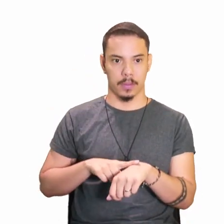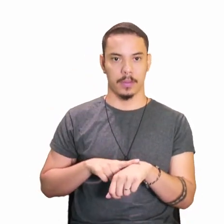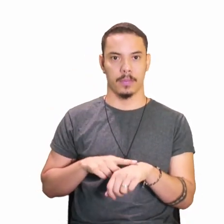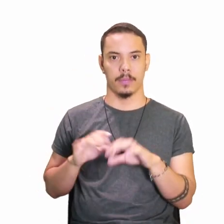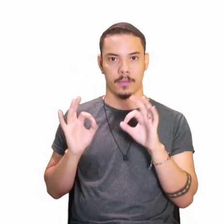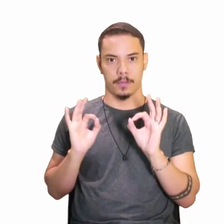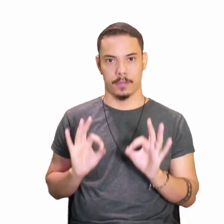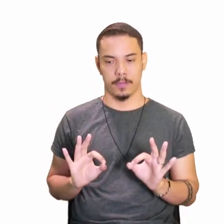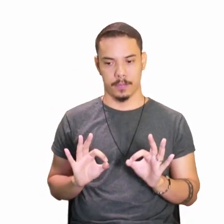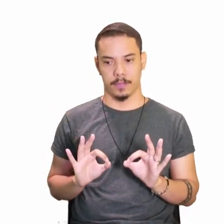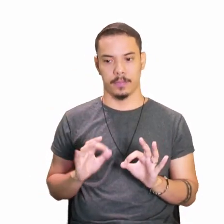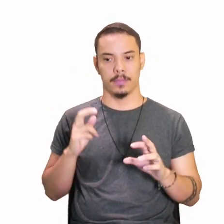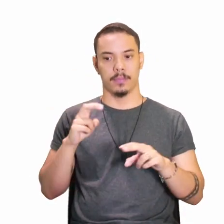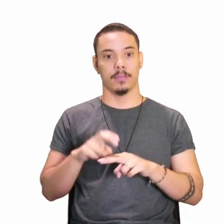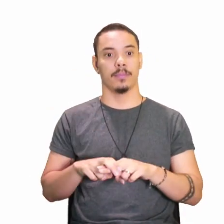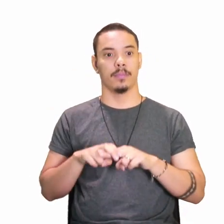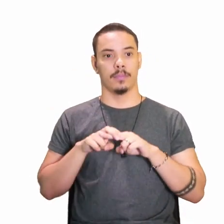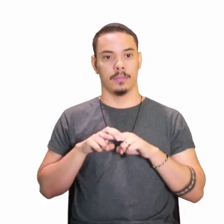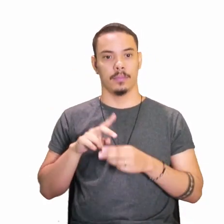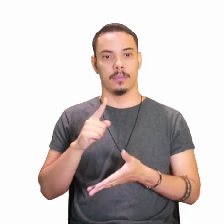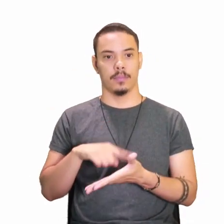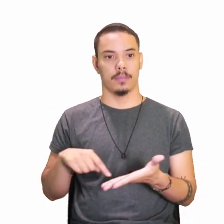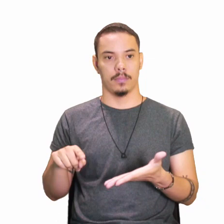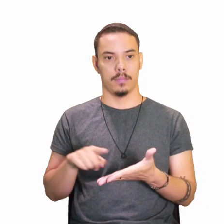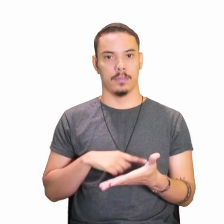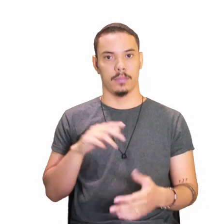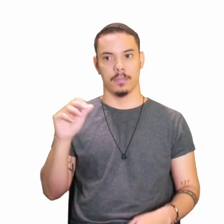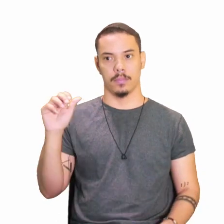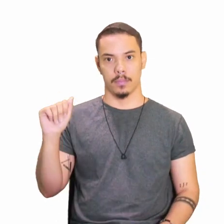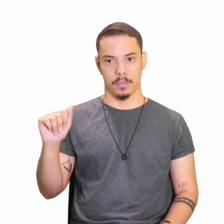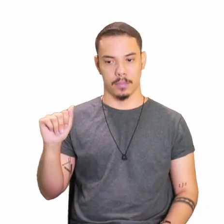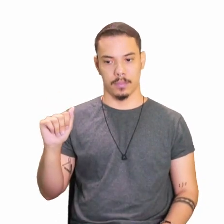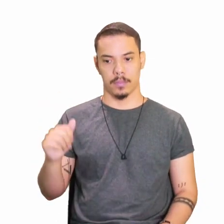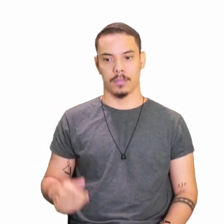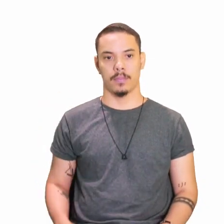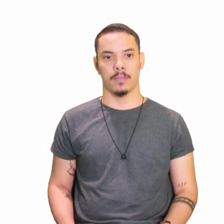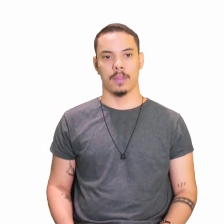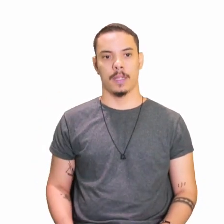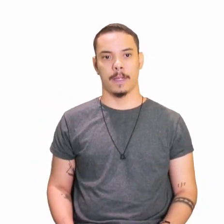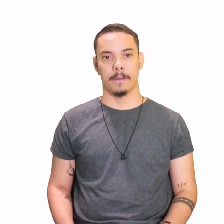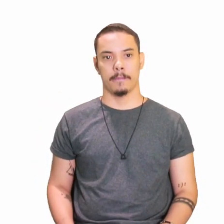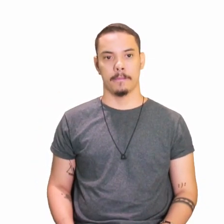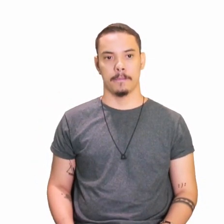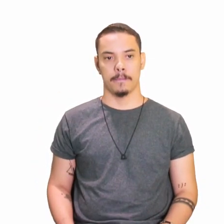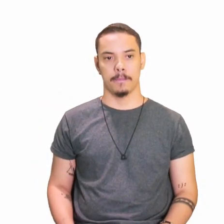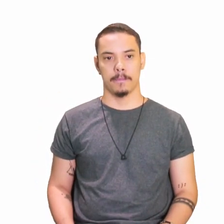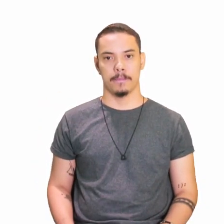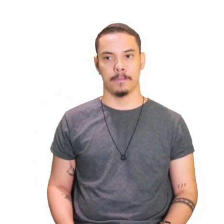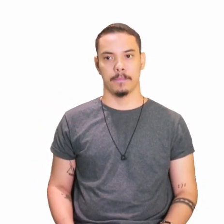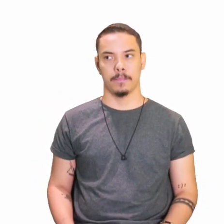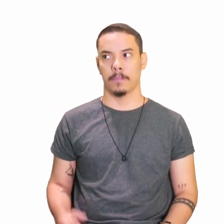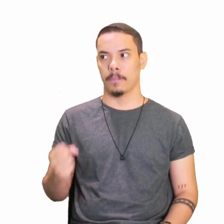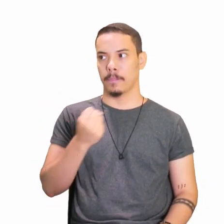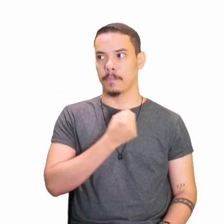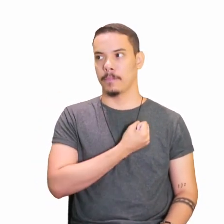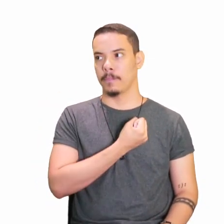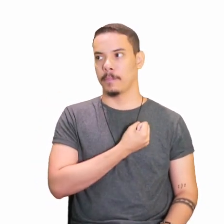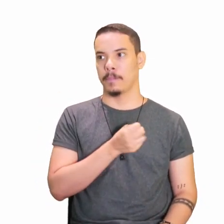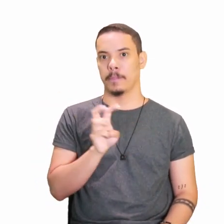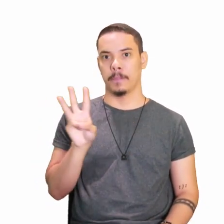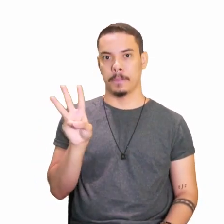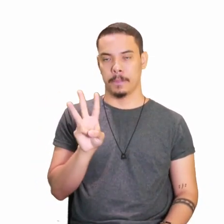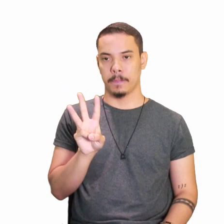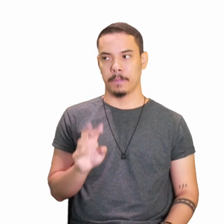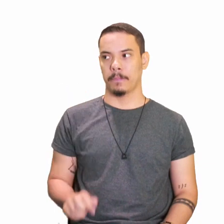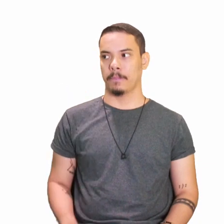belezinha por isso alternativa a letra A vamos agora chamando a terceira questão